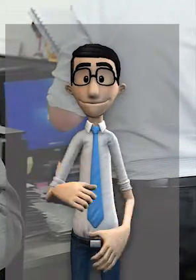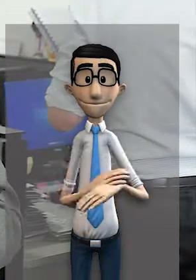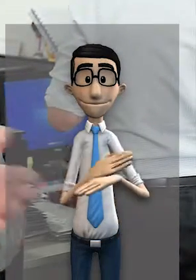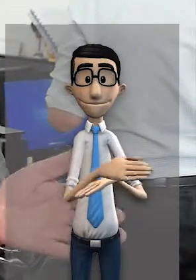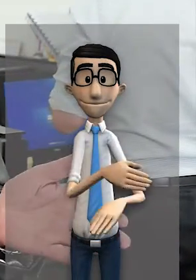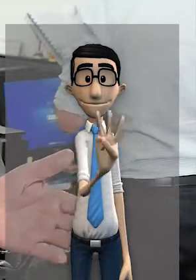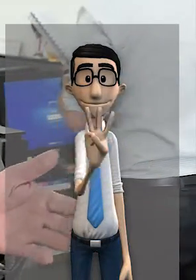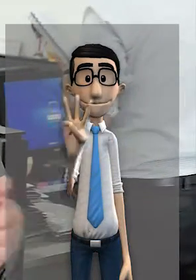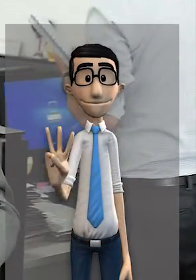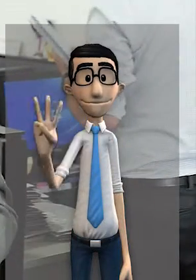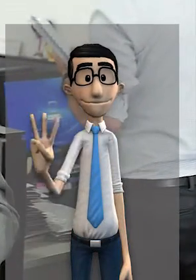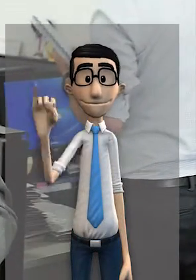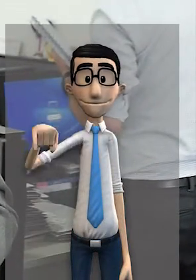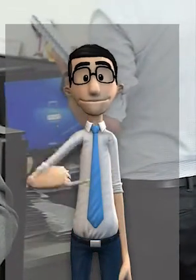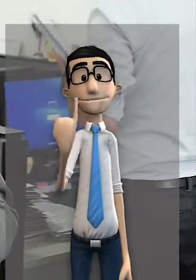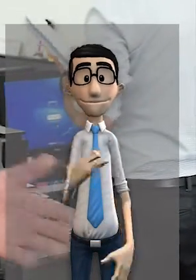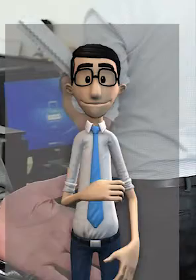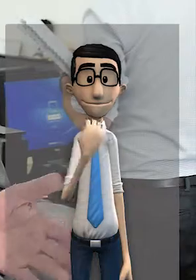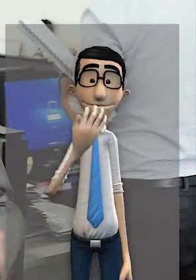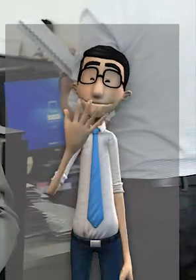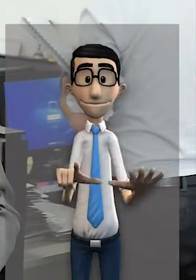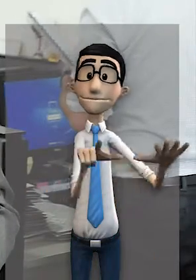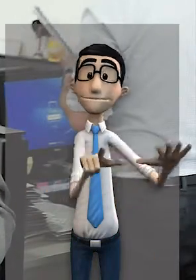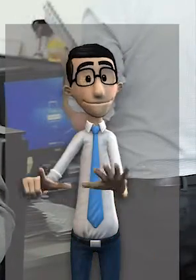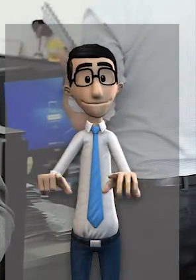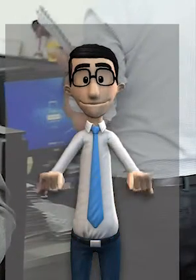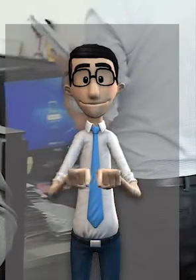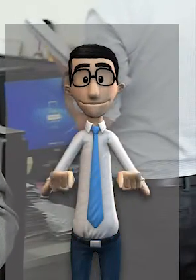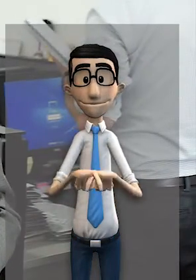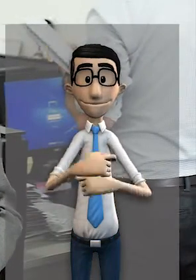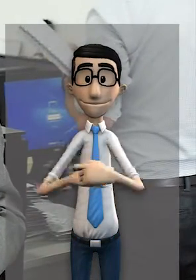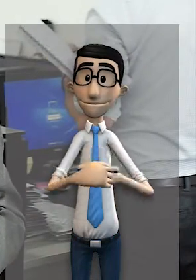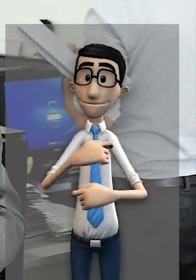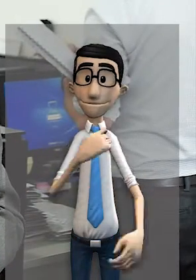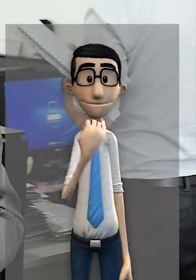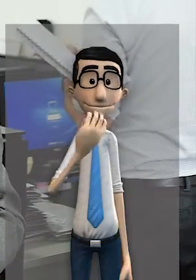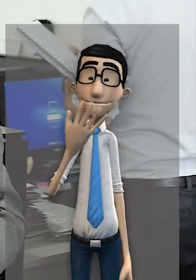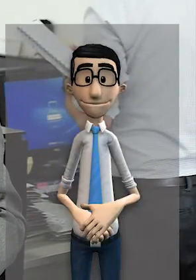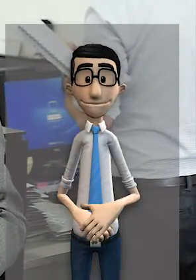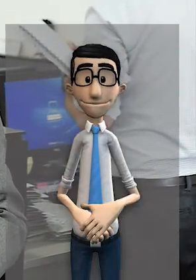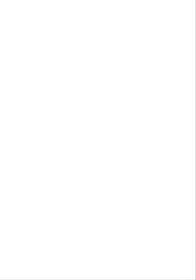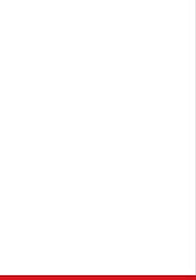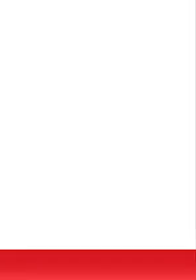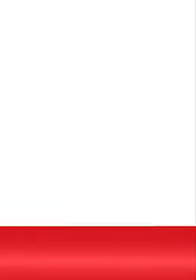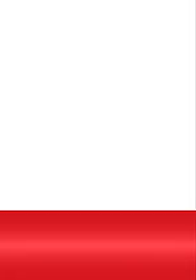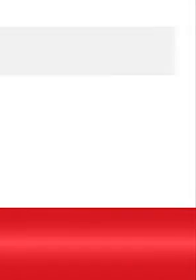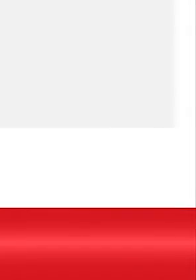melhor. Acesse o nosso site, interaja e aproveite. Tenha uma boa semana e bons negócios.